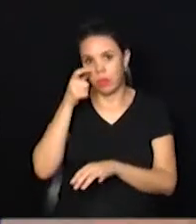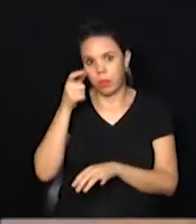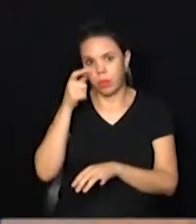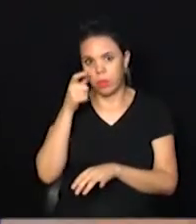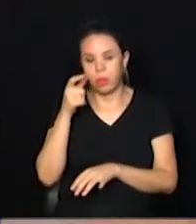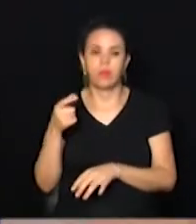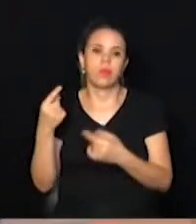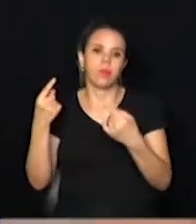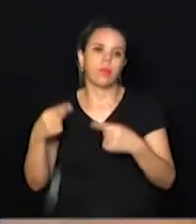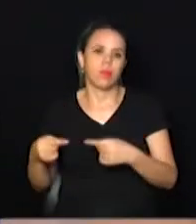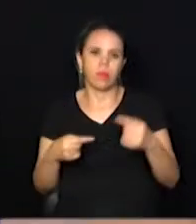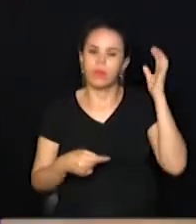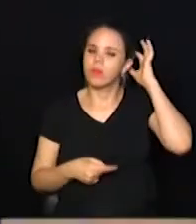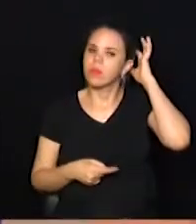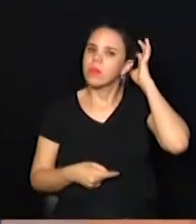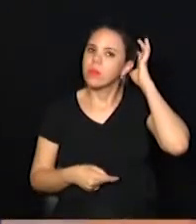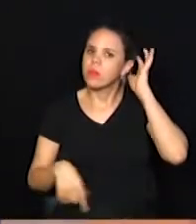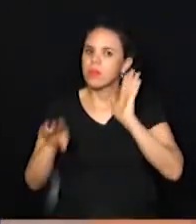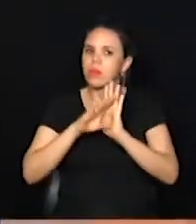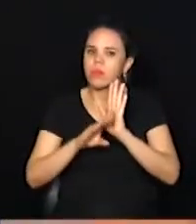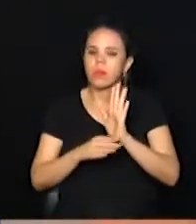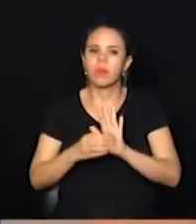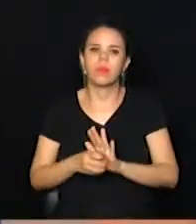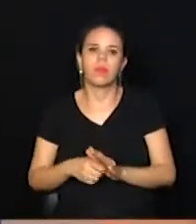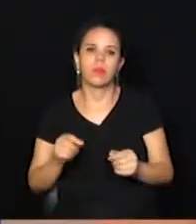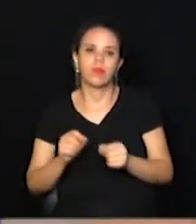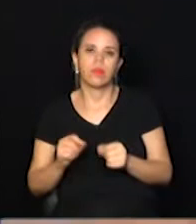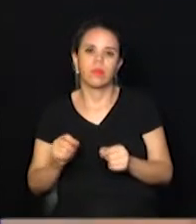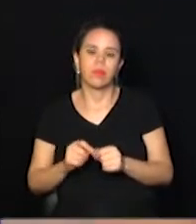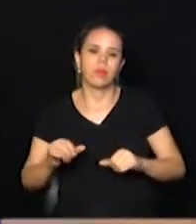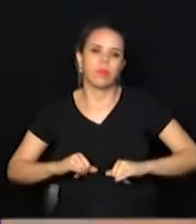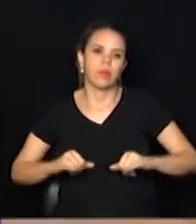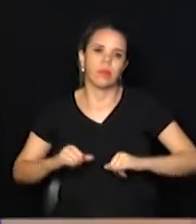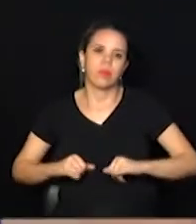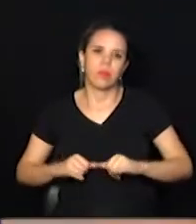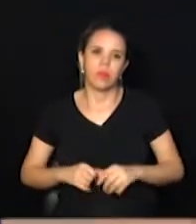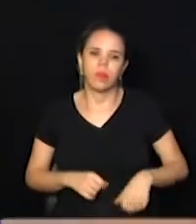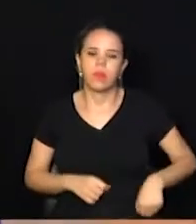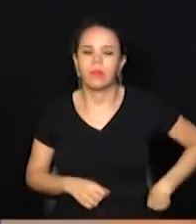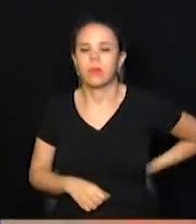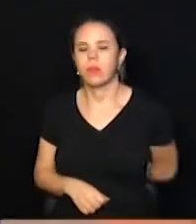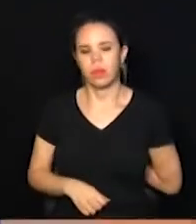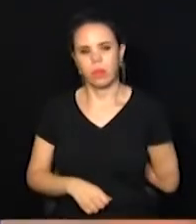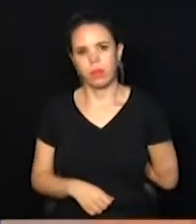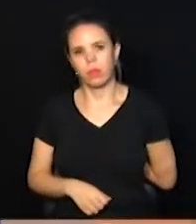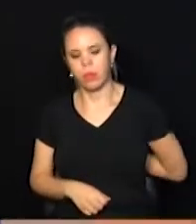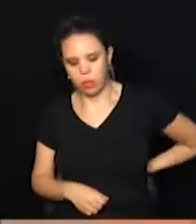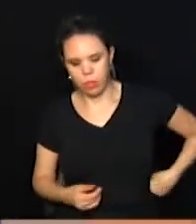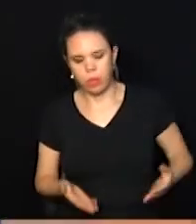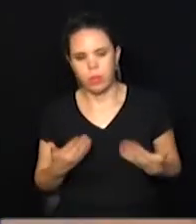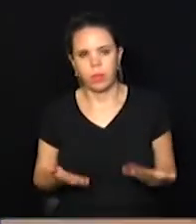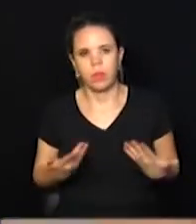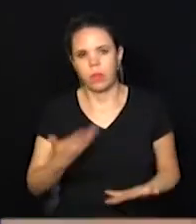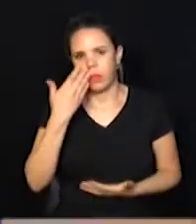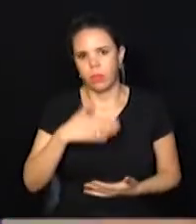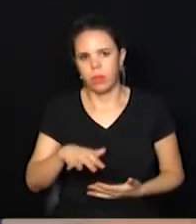no adversário, e foi o programa que a gente fez com muito sangue nos olhos, né? E mais aquela leveza daquela criançada ali, acho